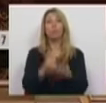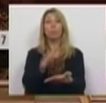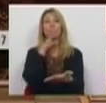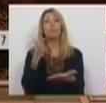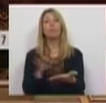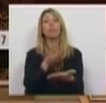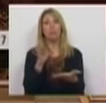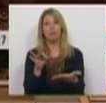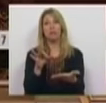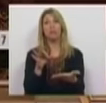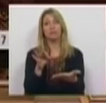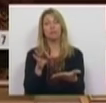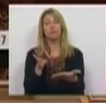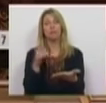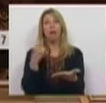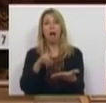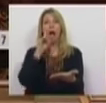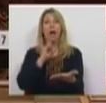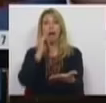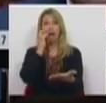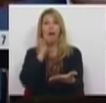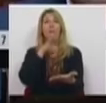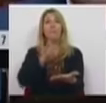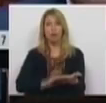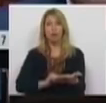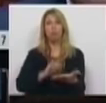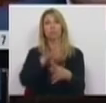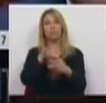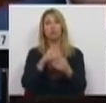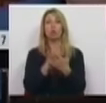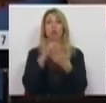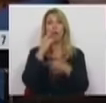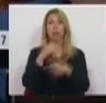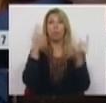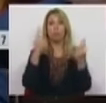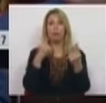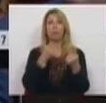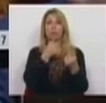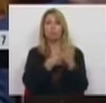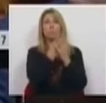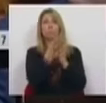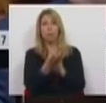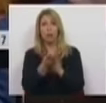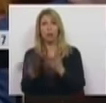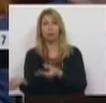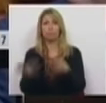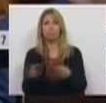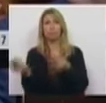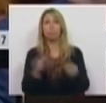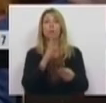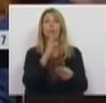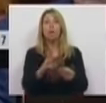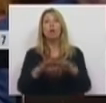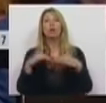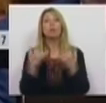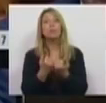têm filhos e filhas na escola pública. Apresentámos um conjunto de medidas de resposta social em relação às cantinas,